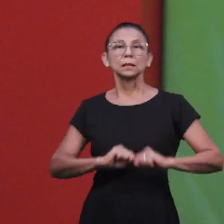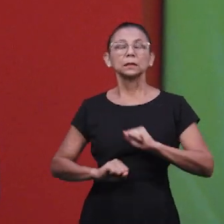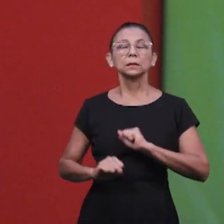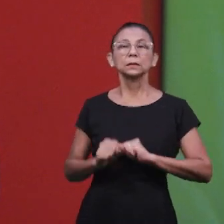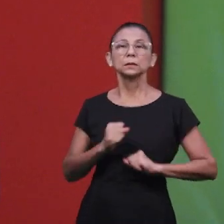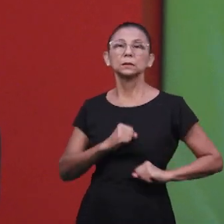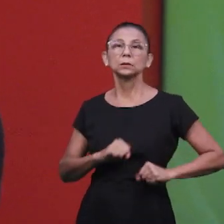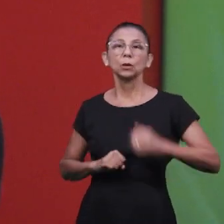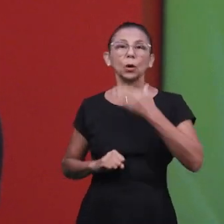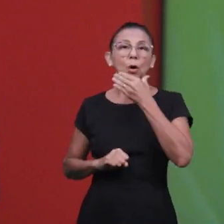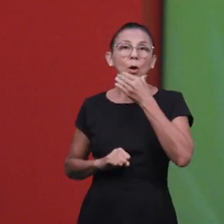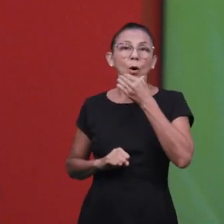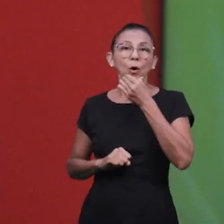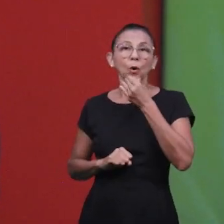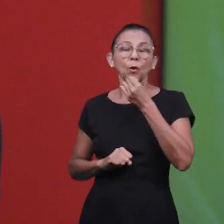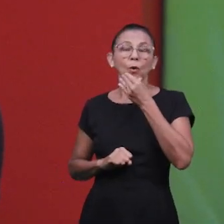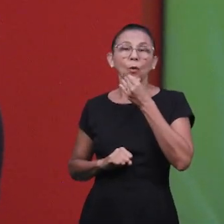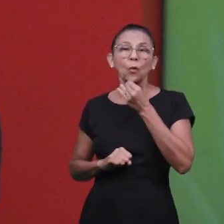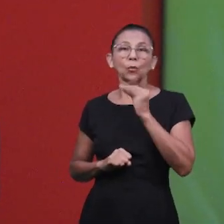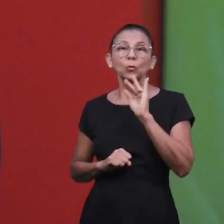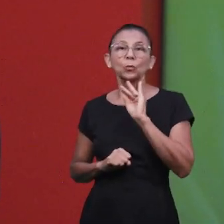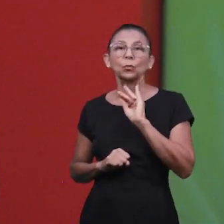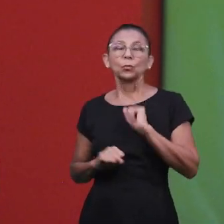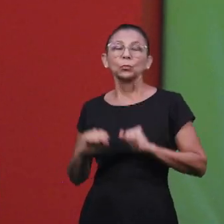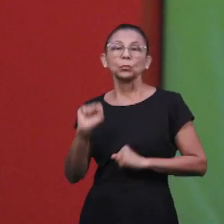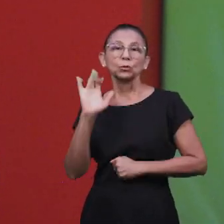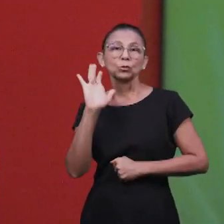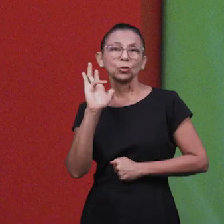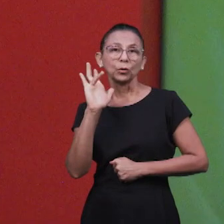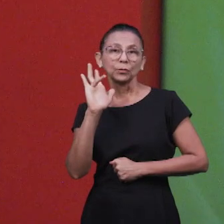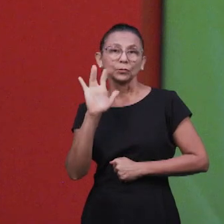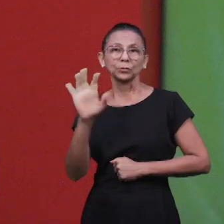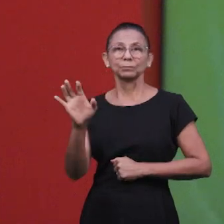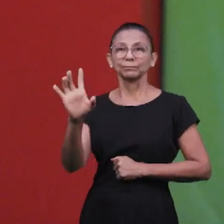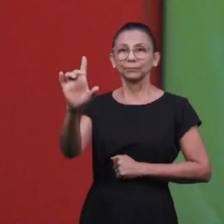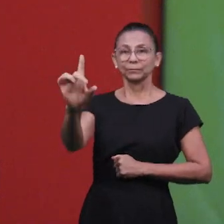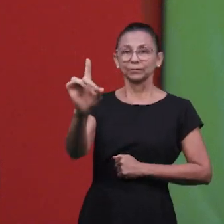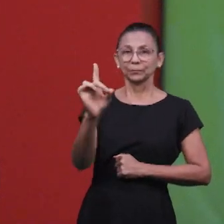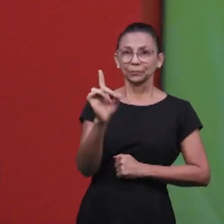Então toda a ansiedade, toda a expectativa era pela chegada do noivo.